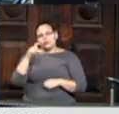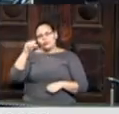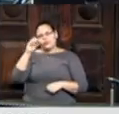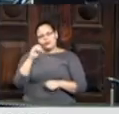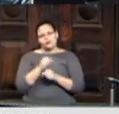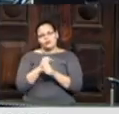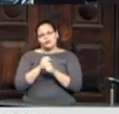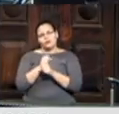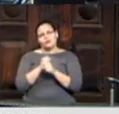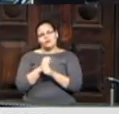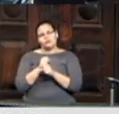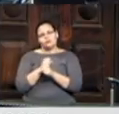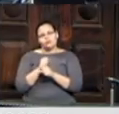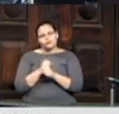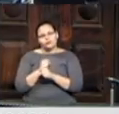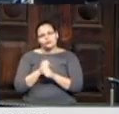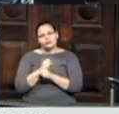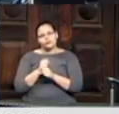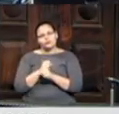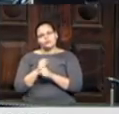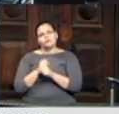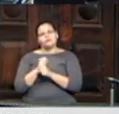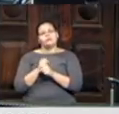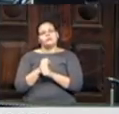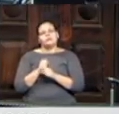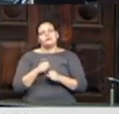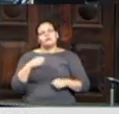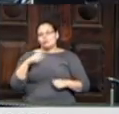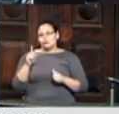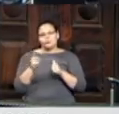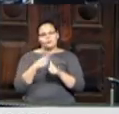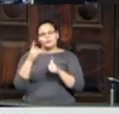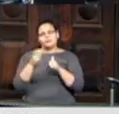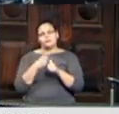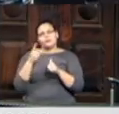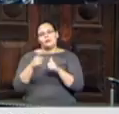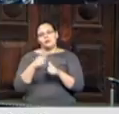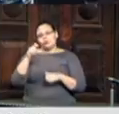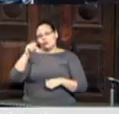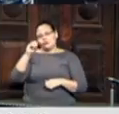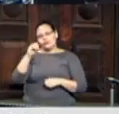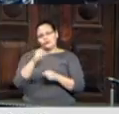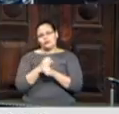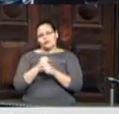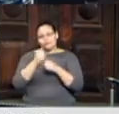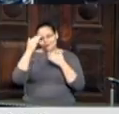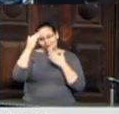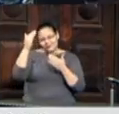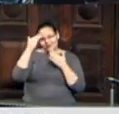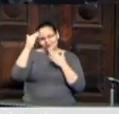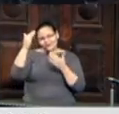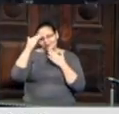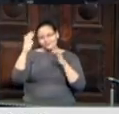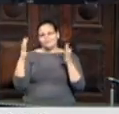como disse o embaixador Geraldo Holanda Cavalcante, são os primeiros 90 anos. Muito obrigado.